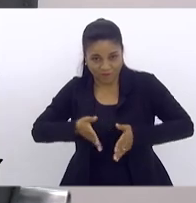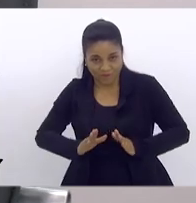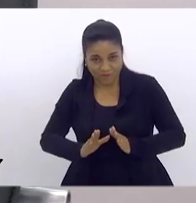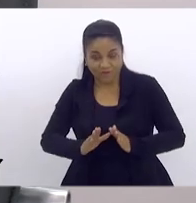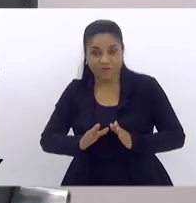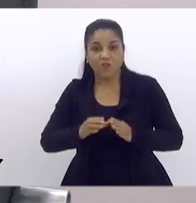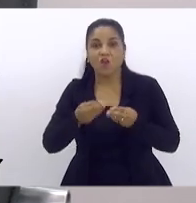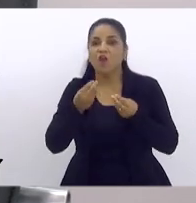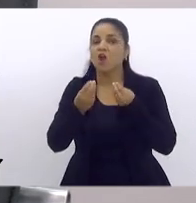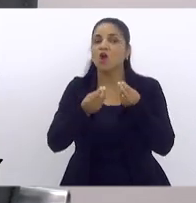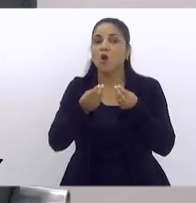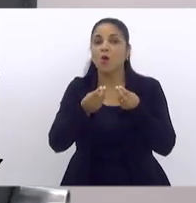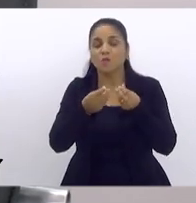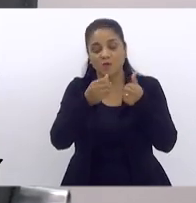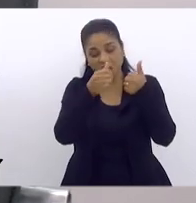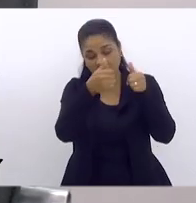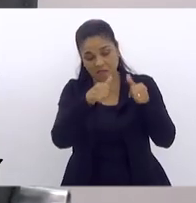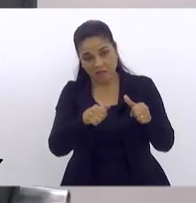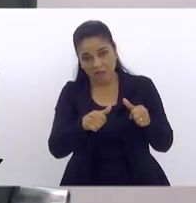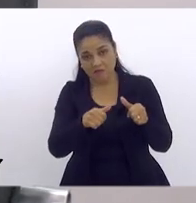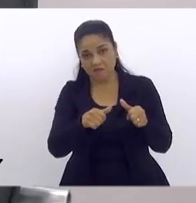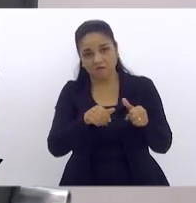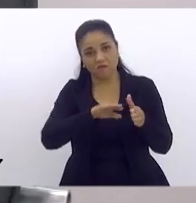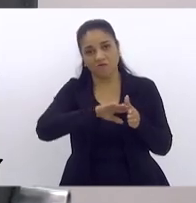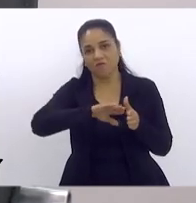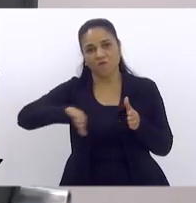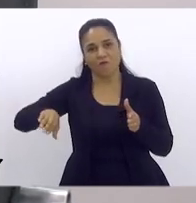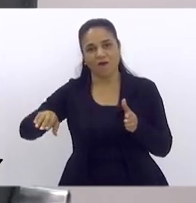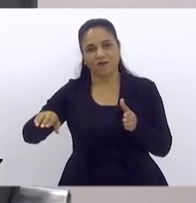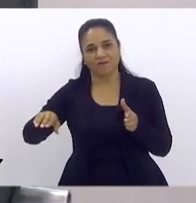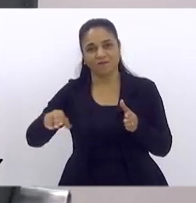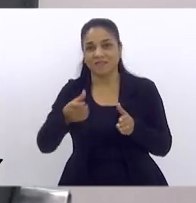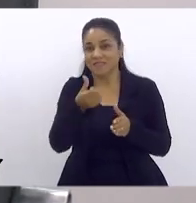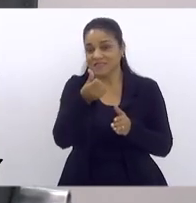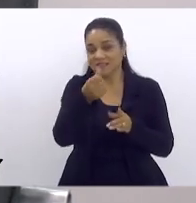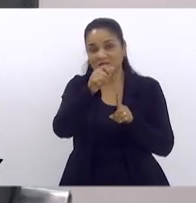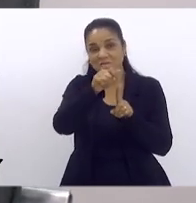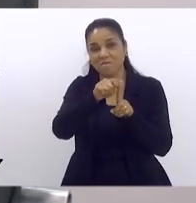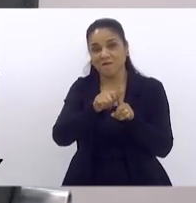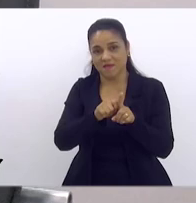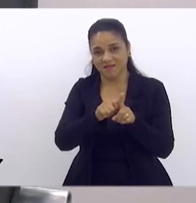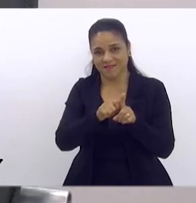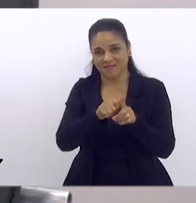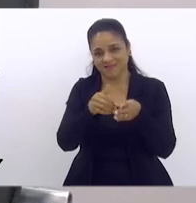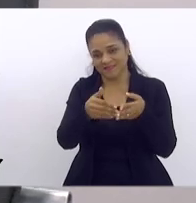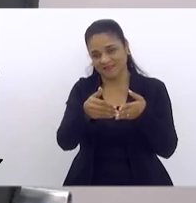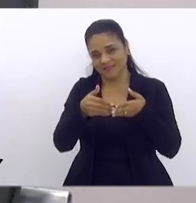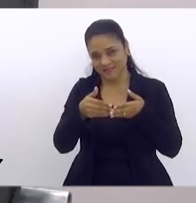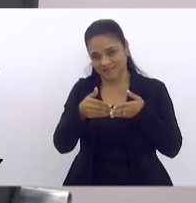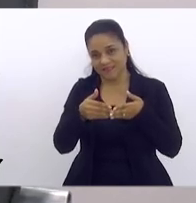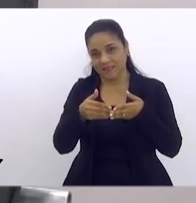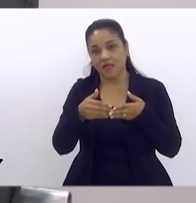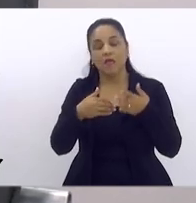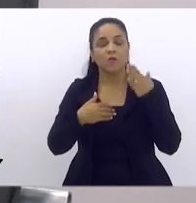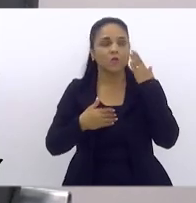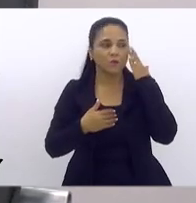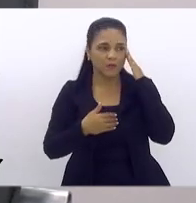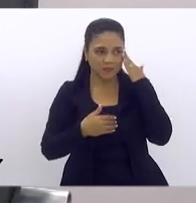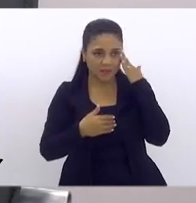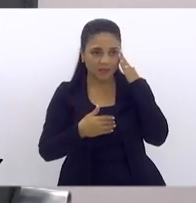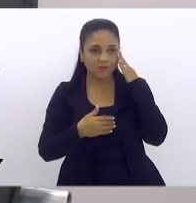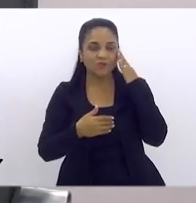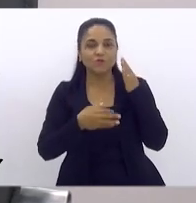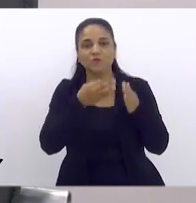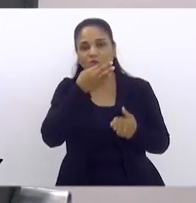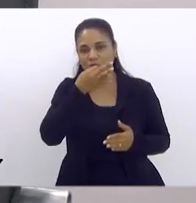naquela análise porque eu teria ficado seis meses de licença maternidade eu consigo também entender Qual é o seu